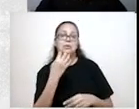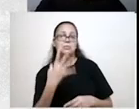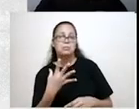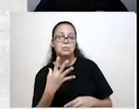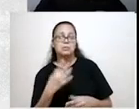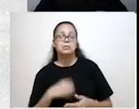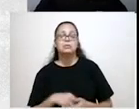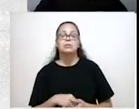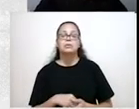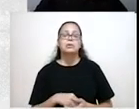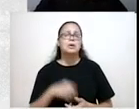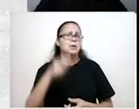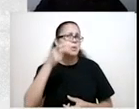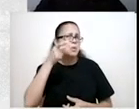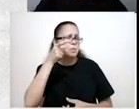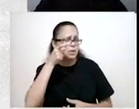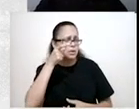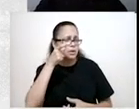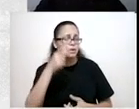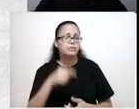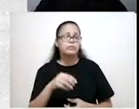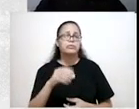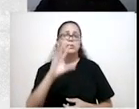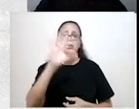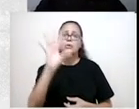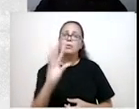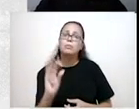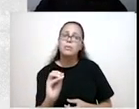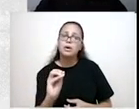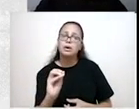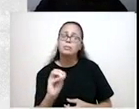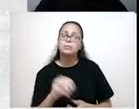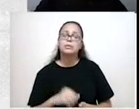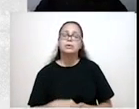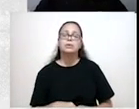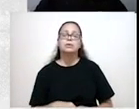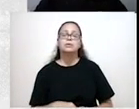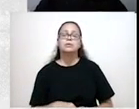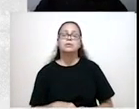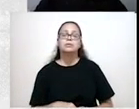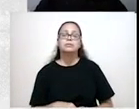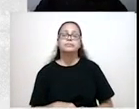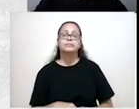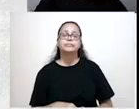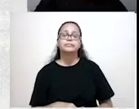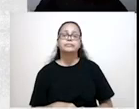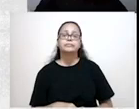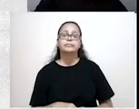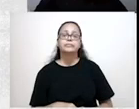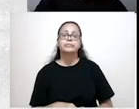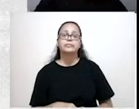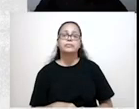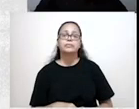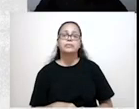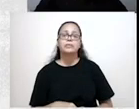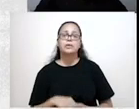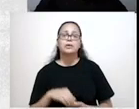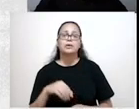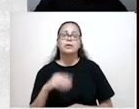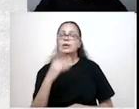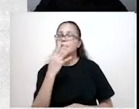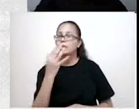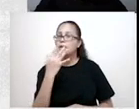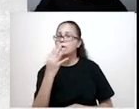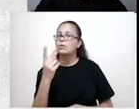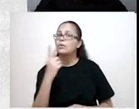países. Observem o mapa aqui ao lado, no qual, né, essas setinhas vermelhas são